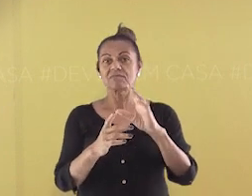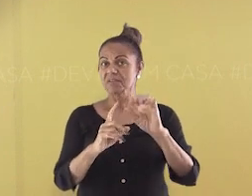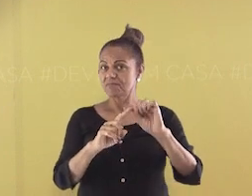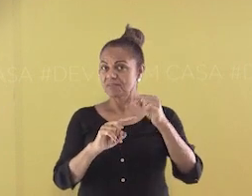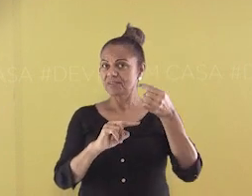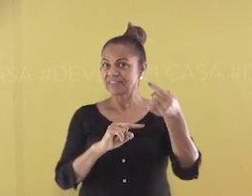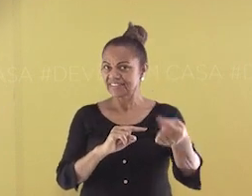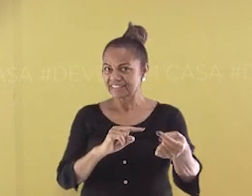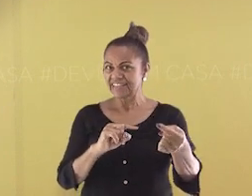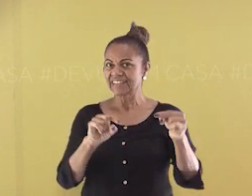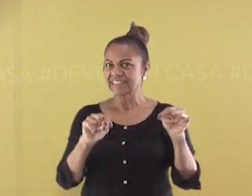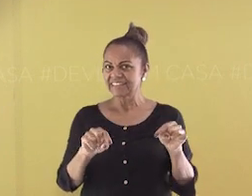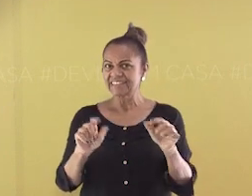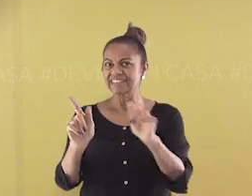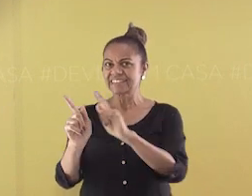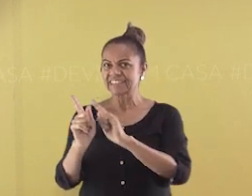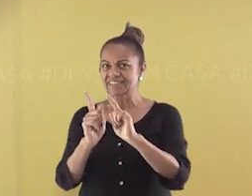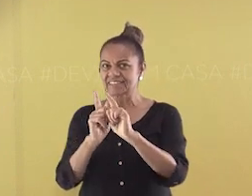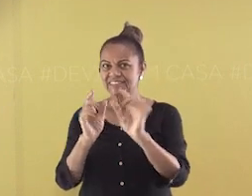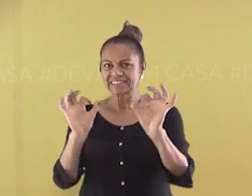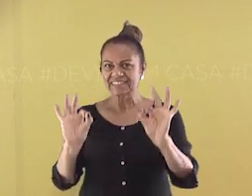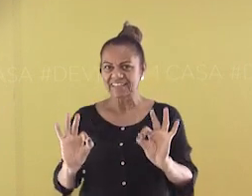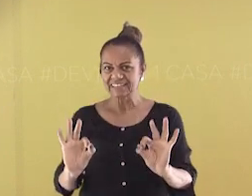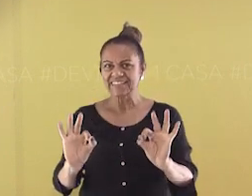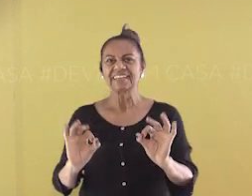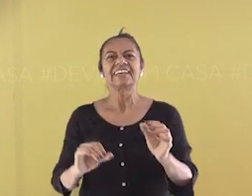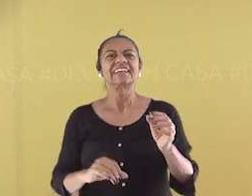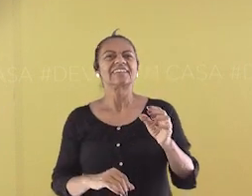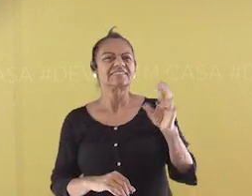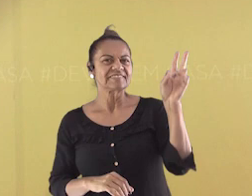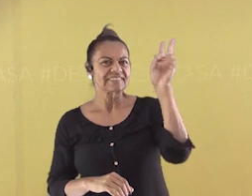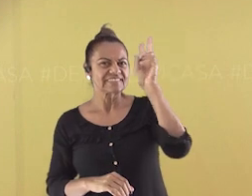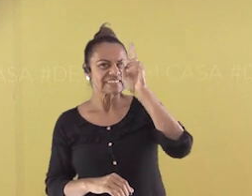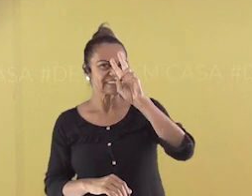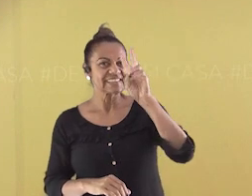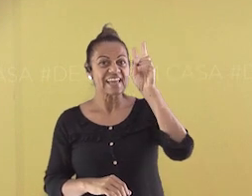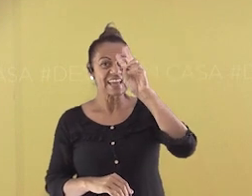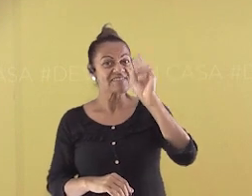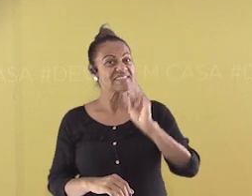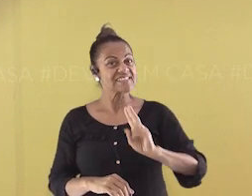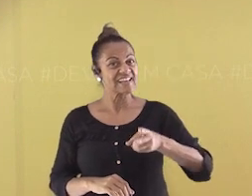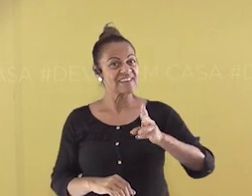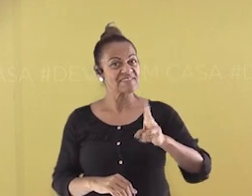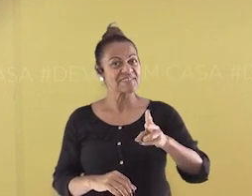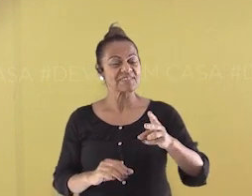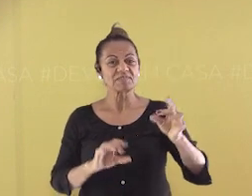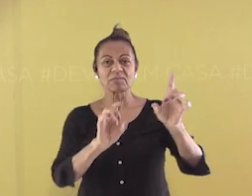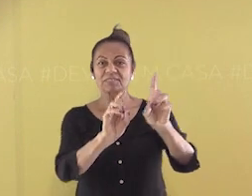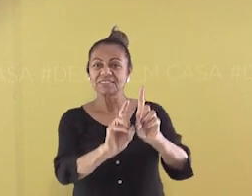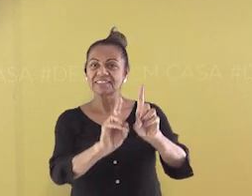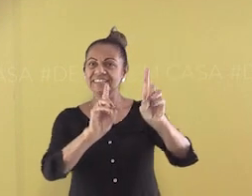aqui, mas espero vocês em uma próxima aula de geografia, certo? E